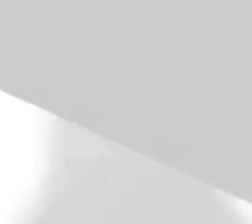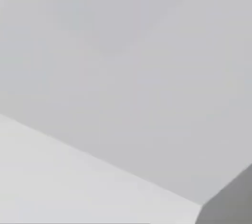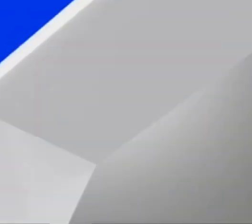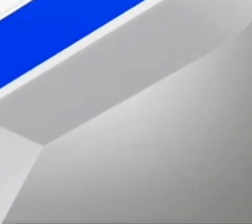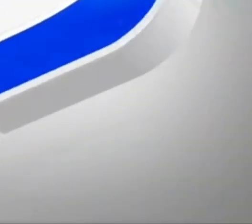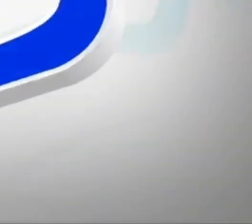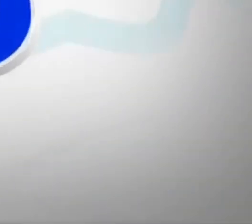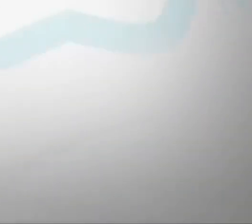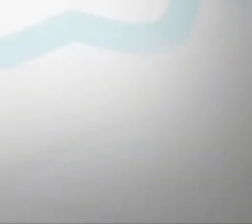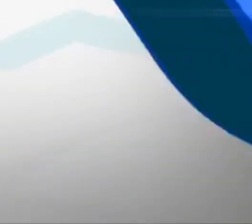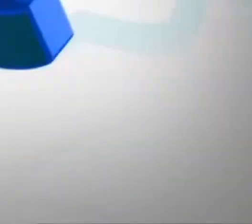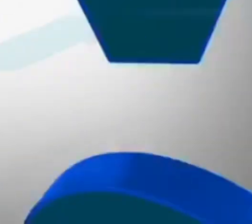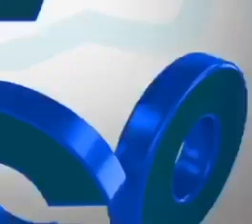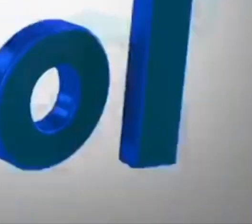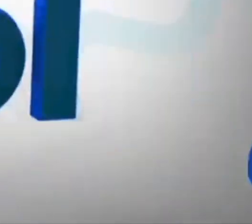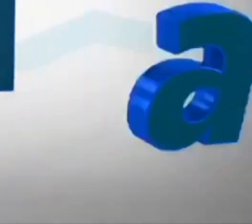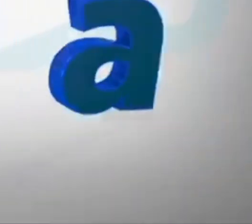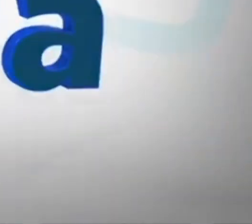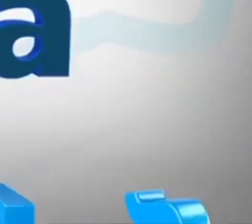o